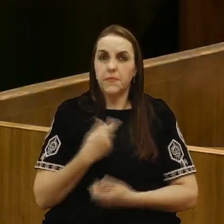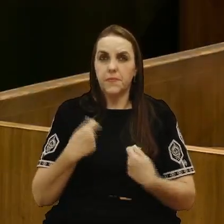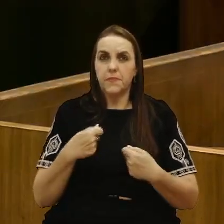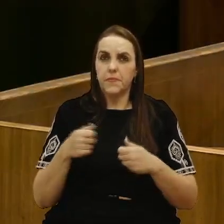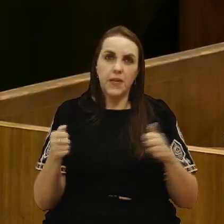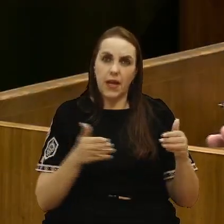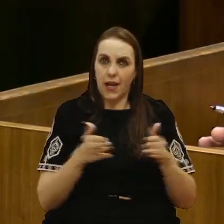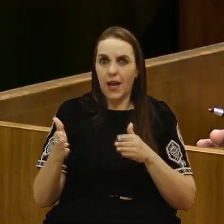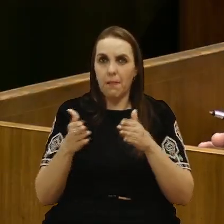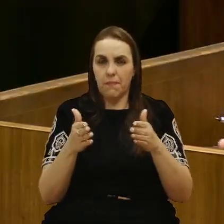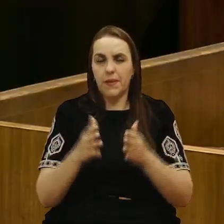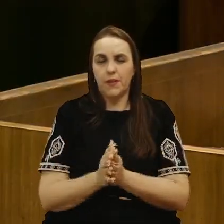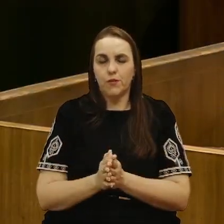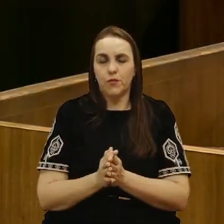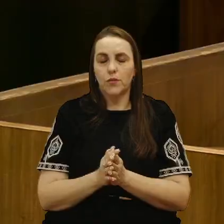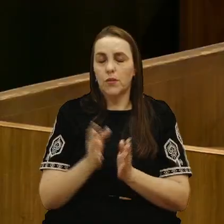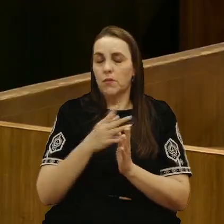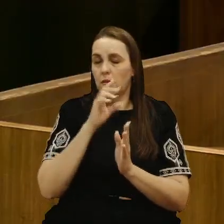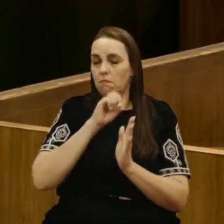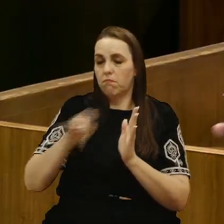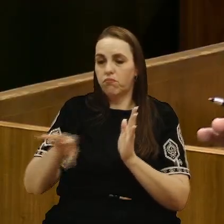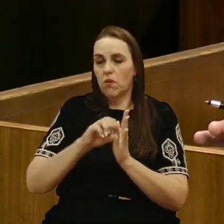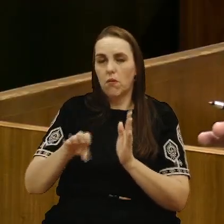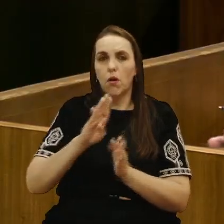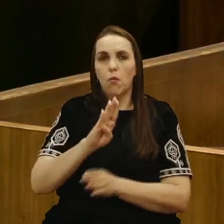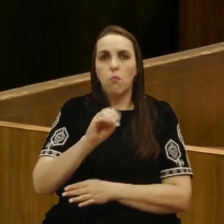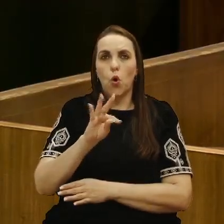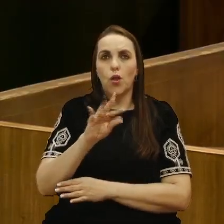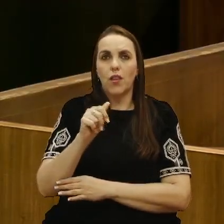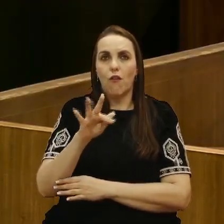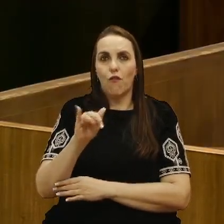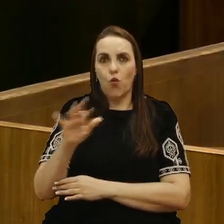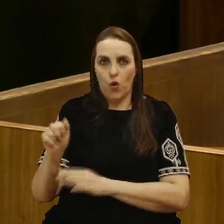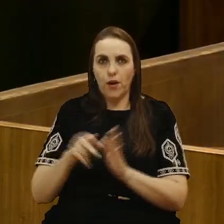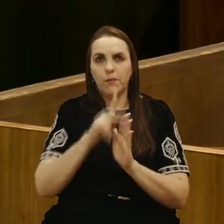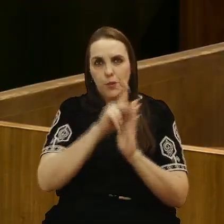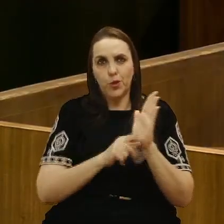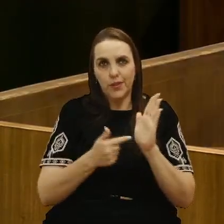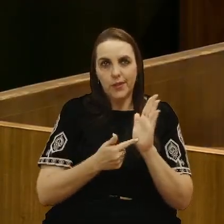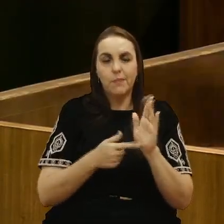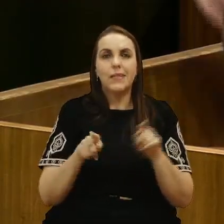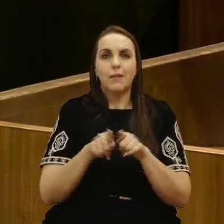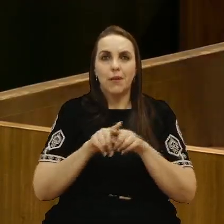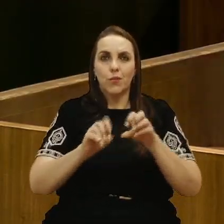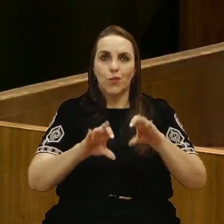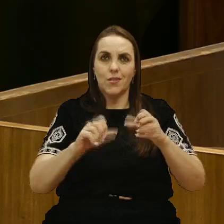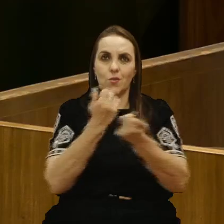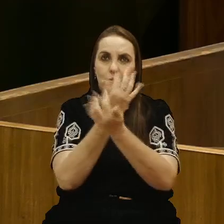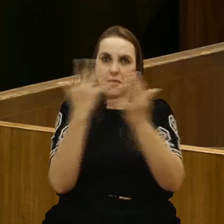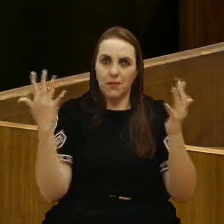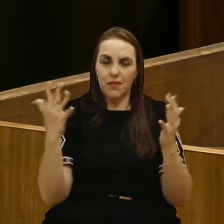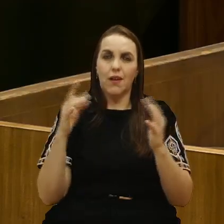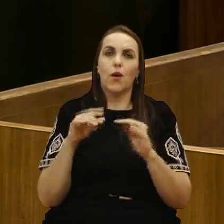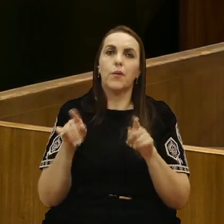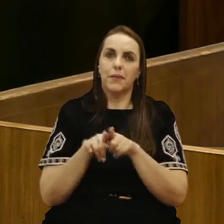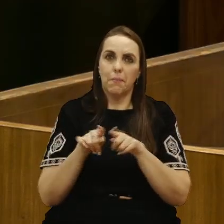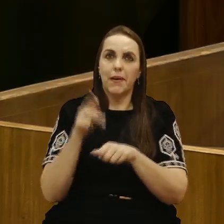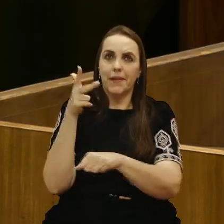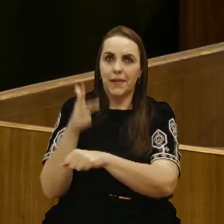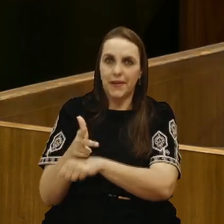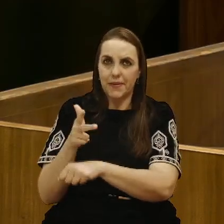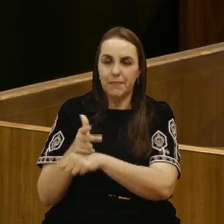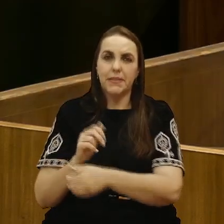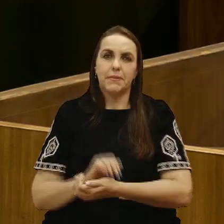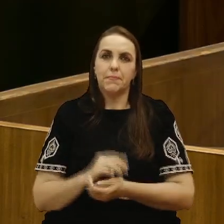caminhos, né? O Bota Fora, educação ambiental... E depois as câmeras. Por quê?